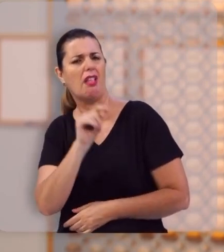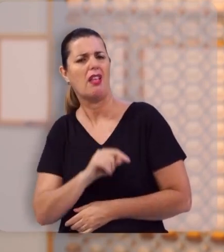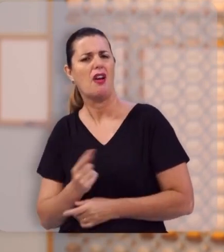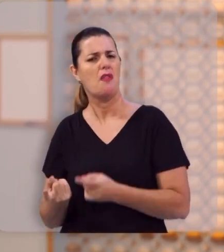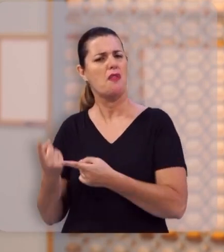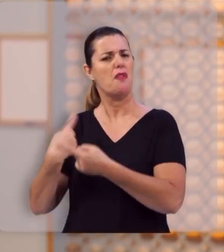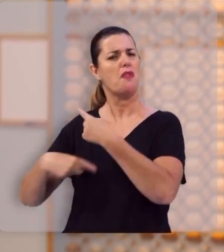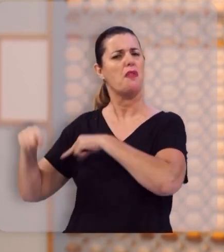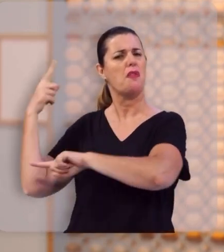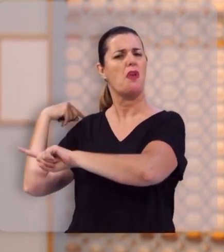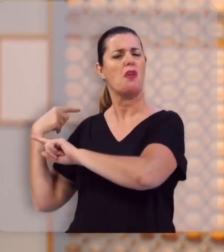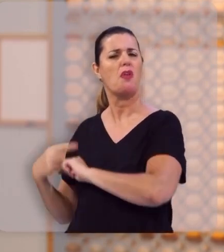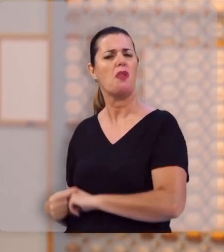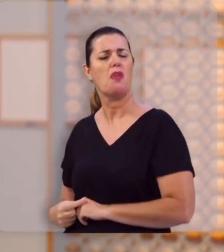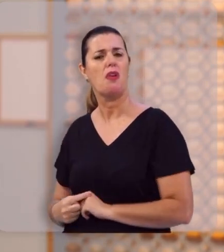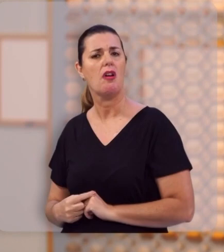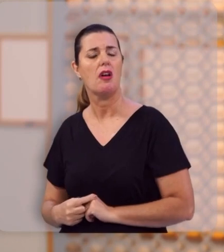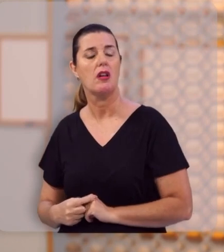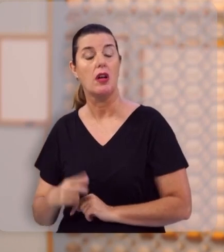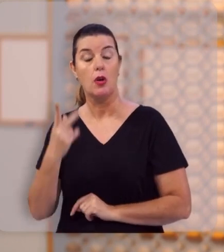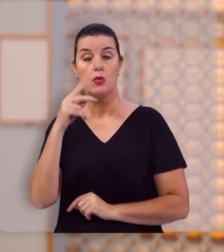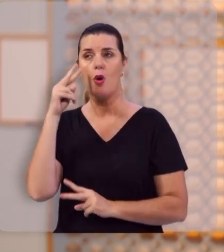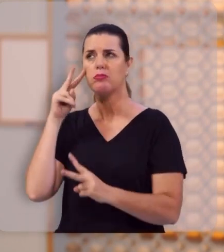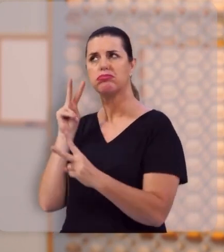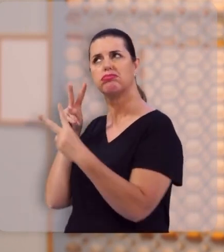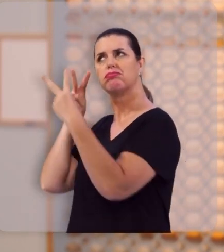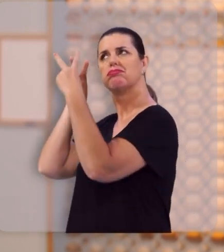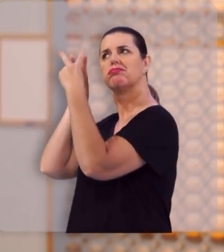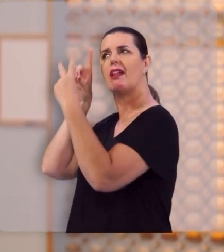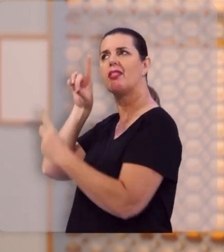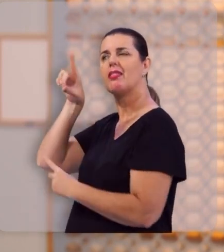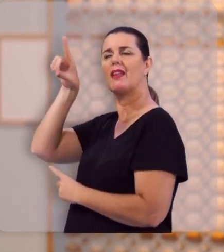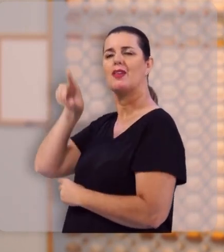desanime, não retroceda. Põe os seus olhos